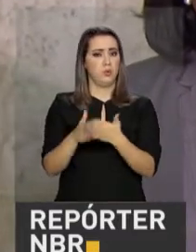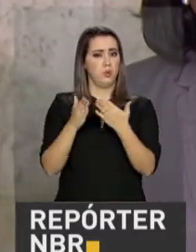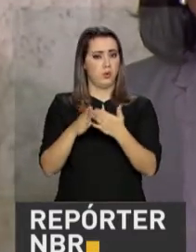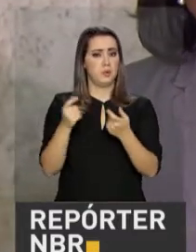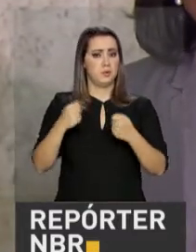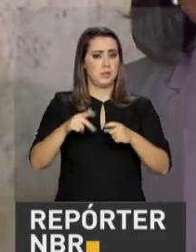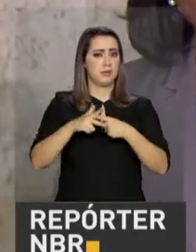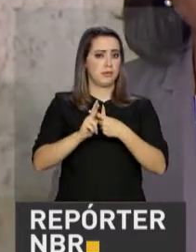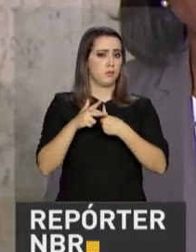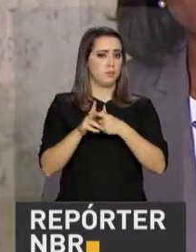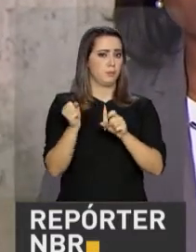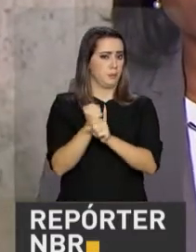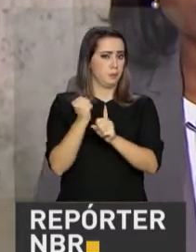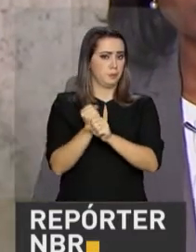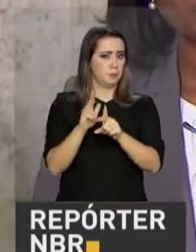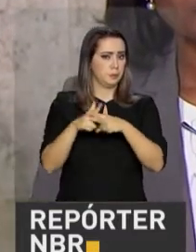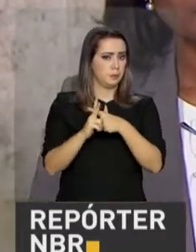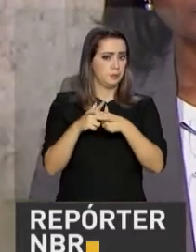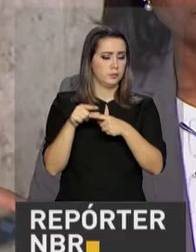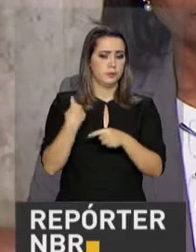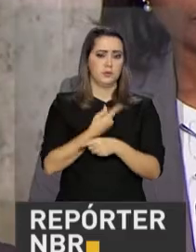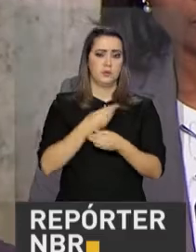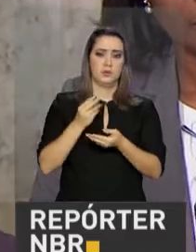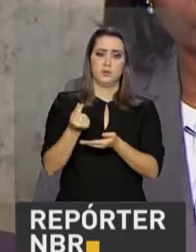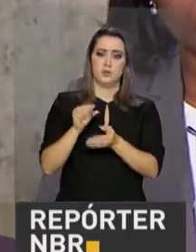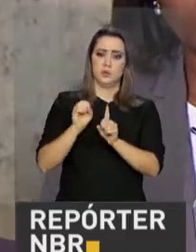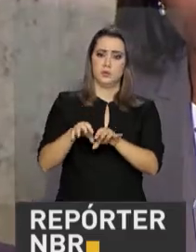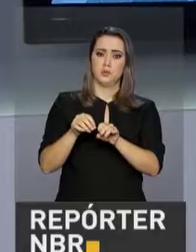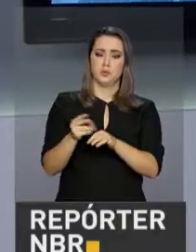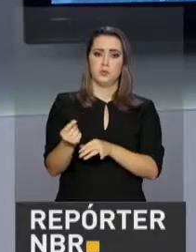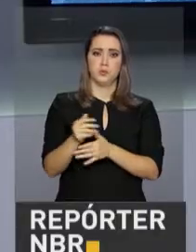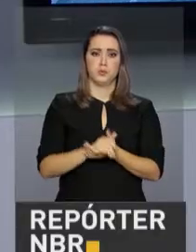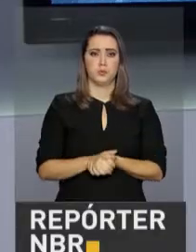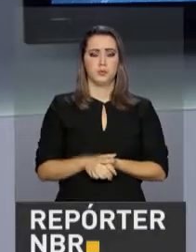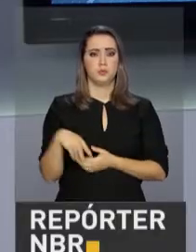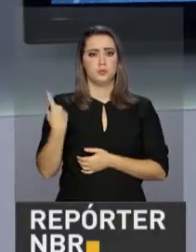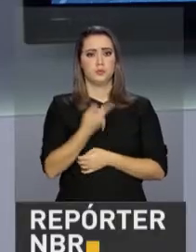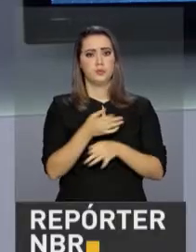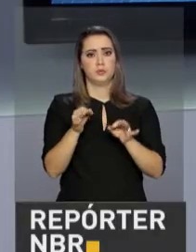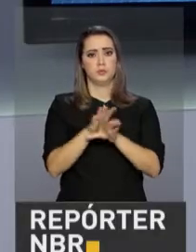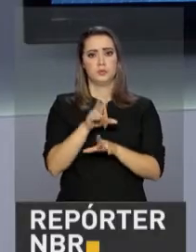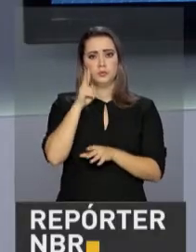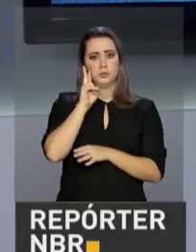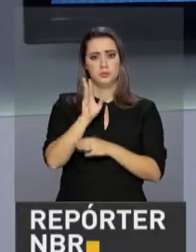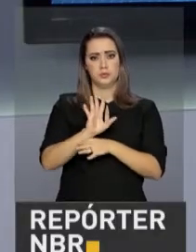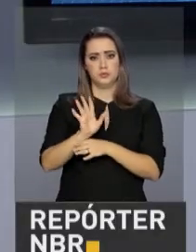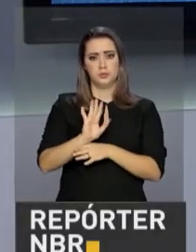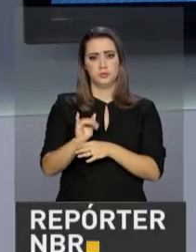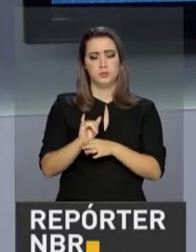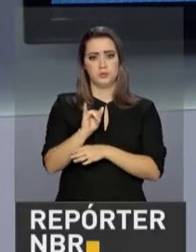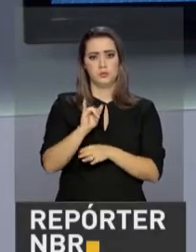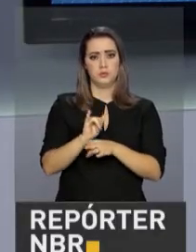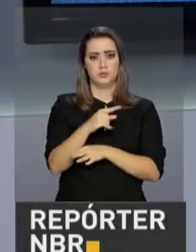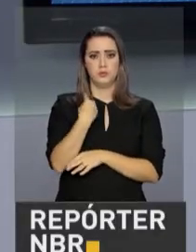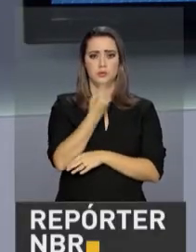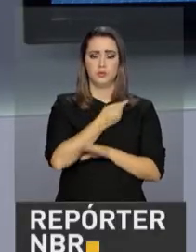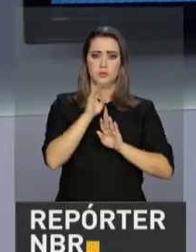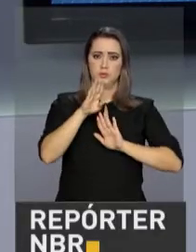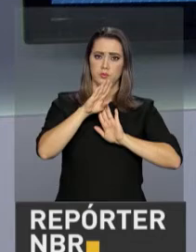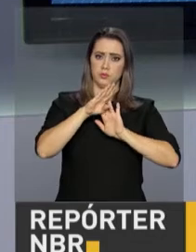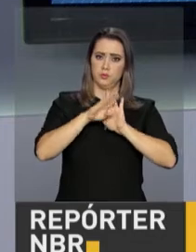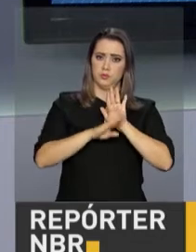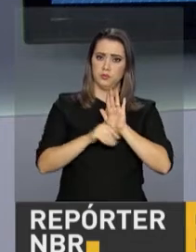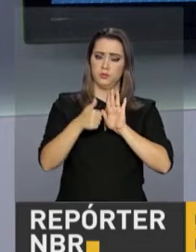reformas. E é assim que nós vamos utilizar o recurso. Nós ficamos por aqui. Você pode rever as reportagens no